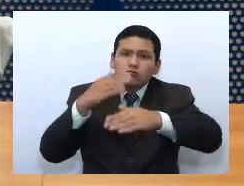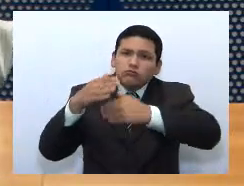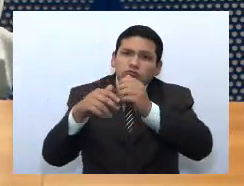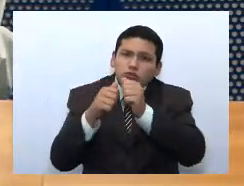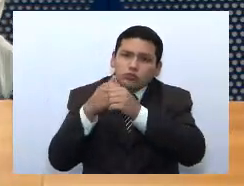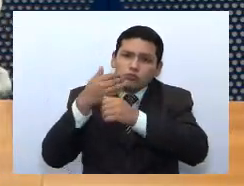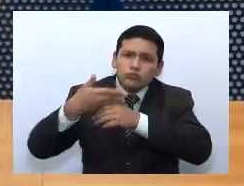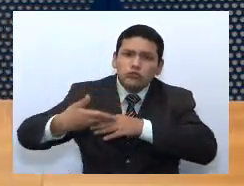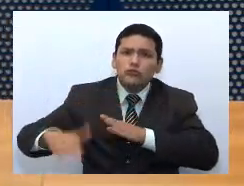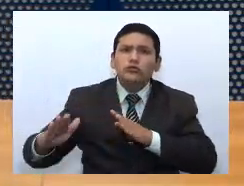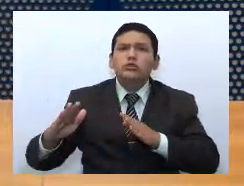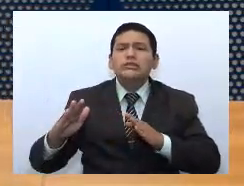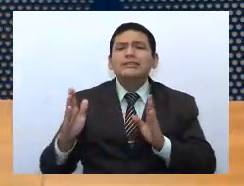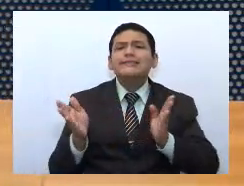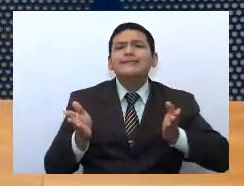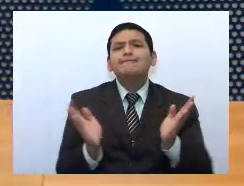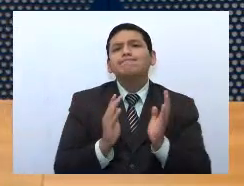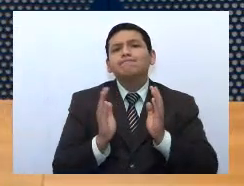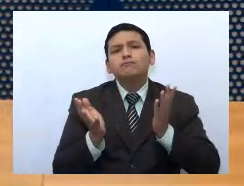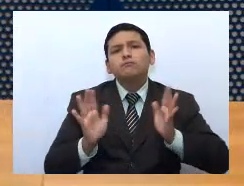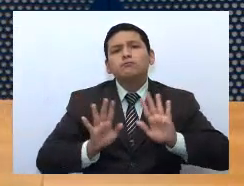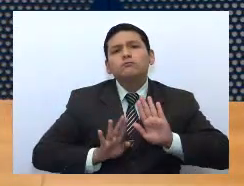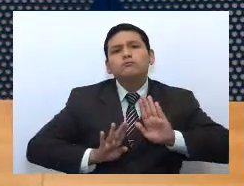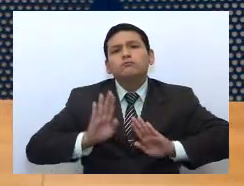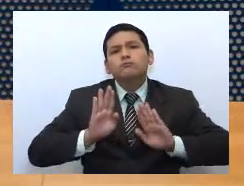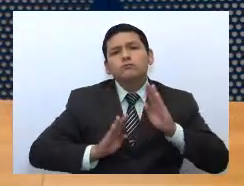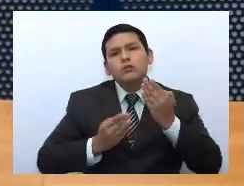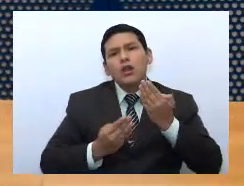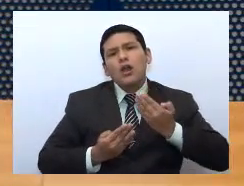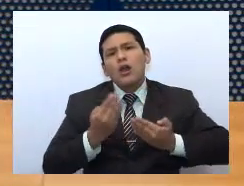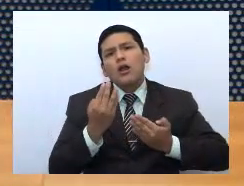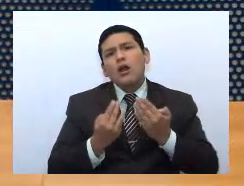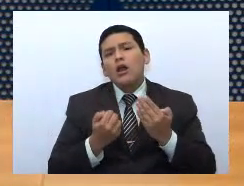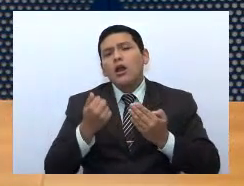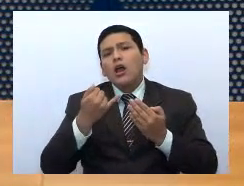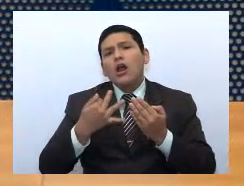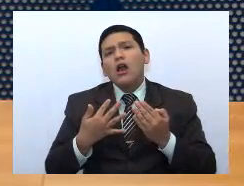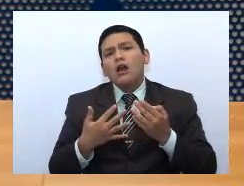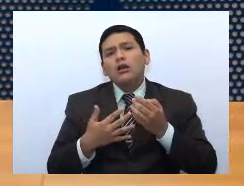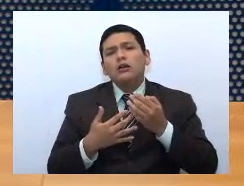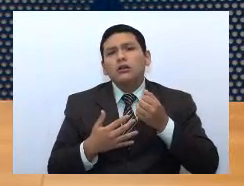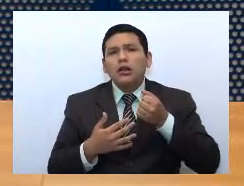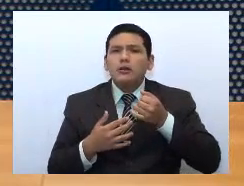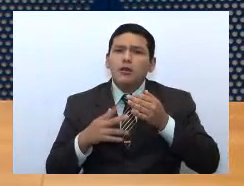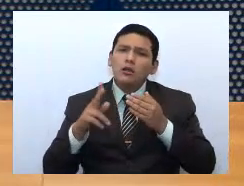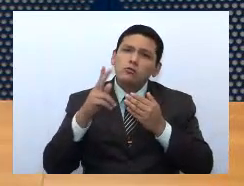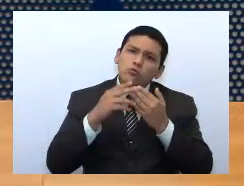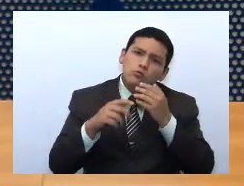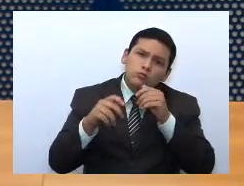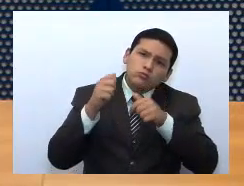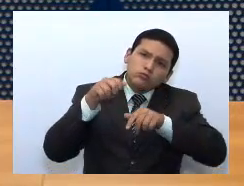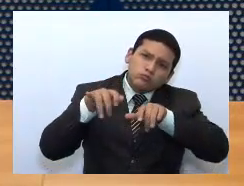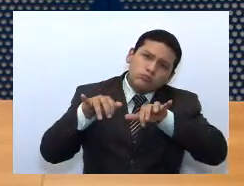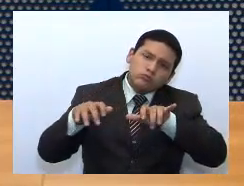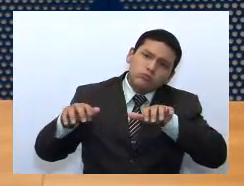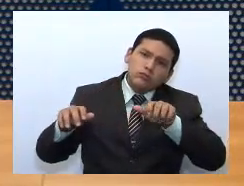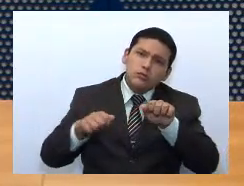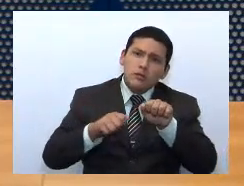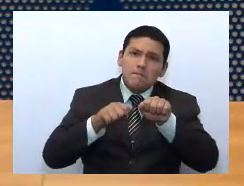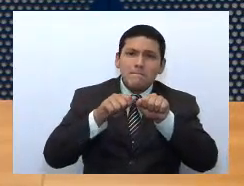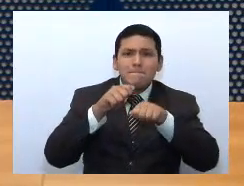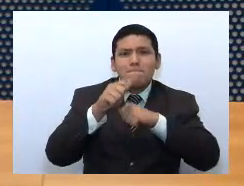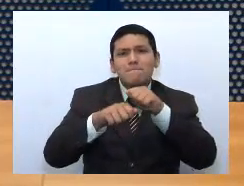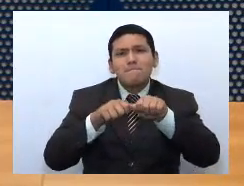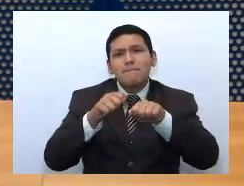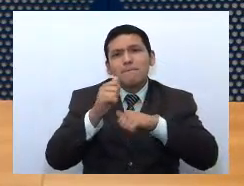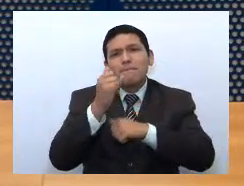diretoria. Então, os números que nós temos, pegamos via computador, do sistema de